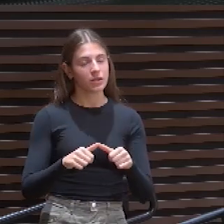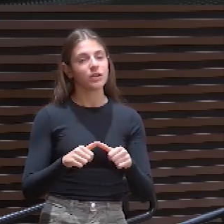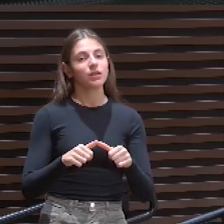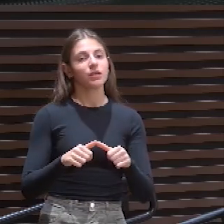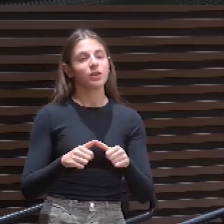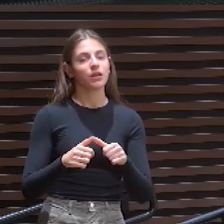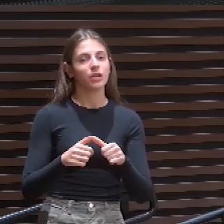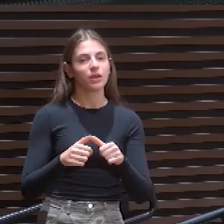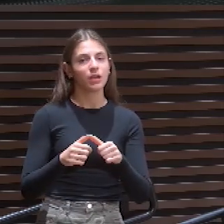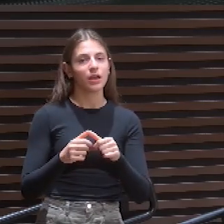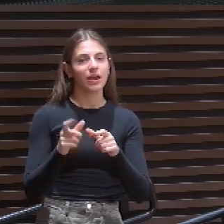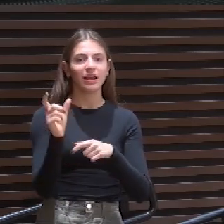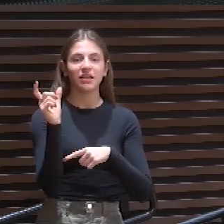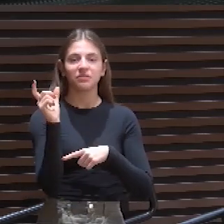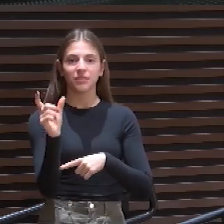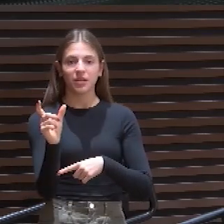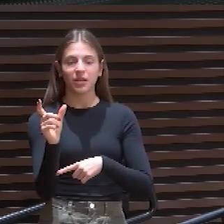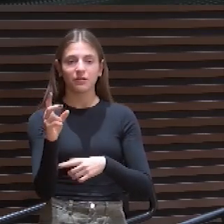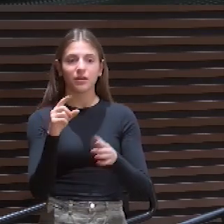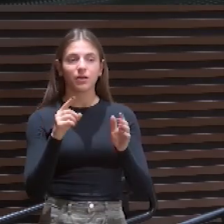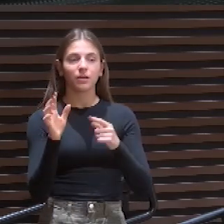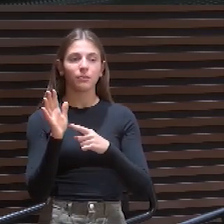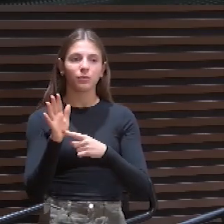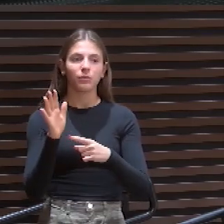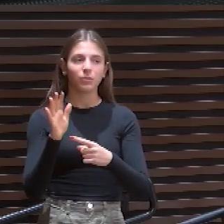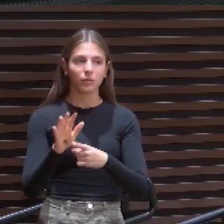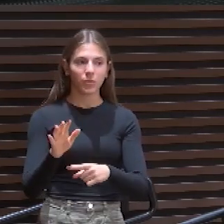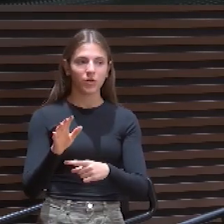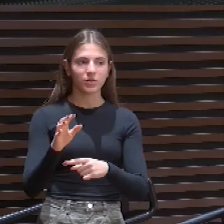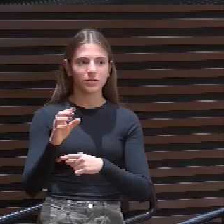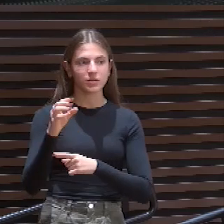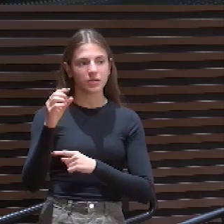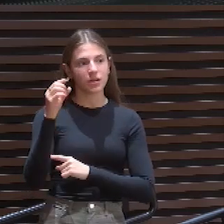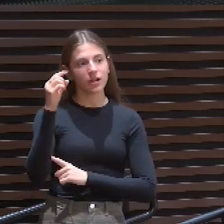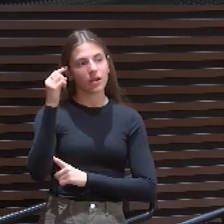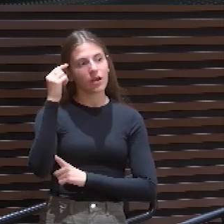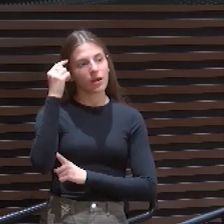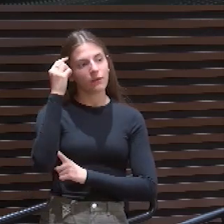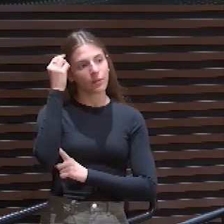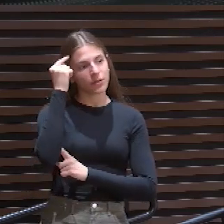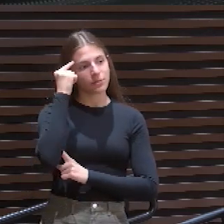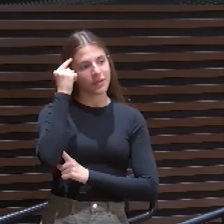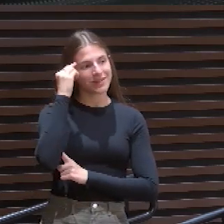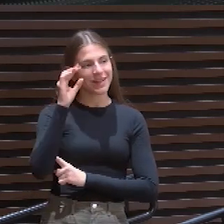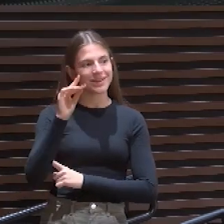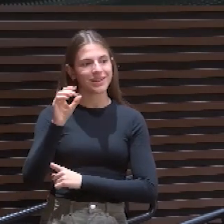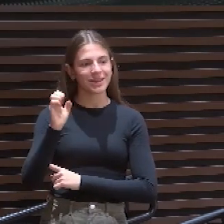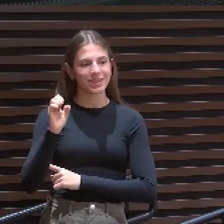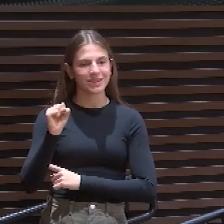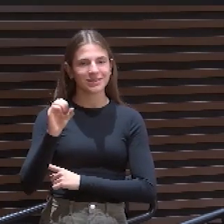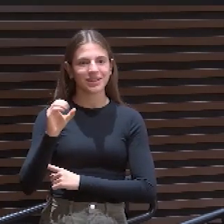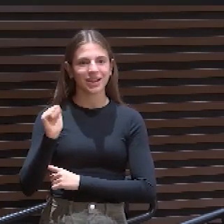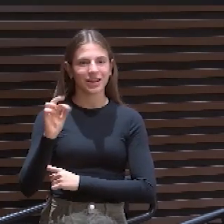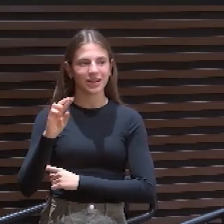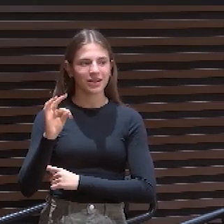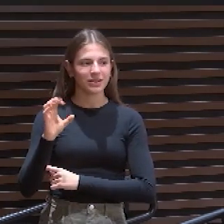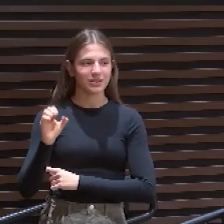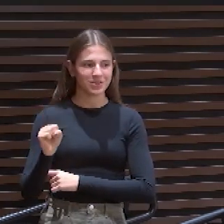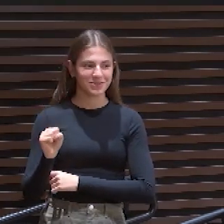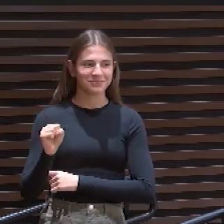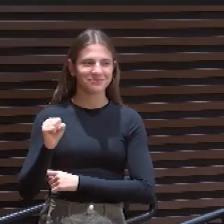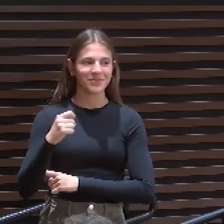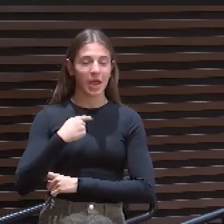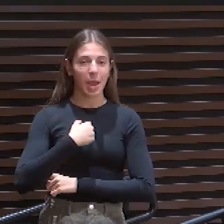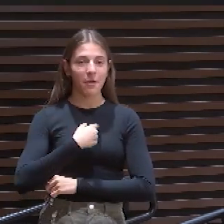evoca o racionalismo existencialista de Descartes. A minha língua mostra que os